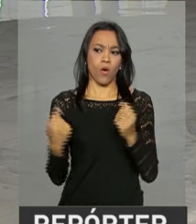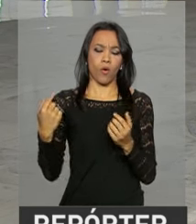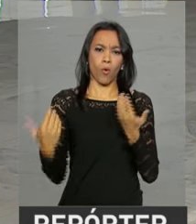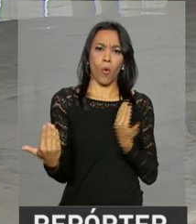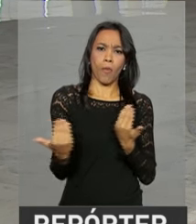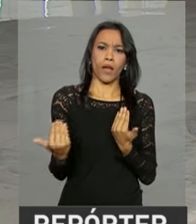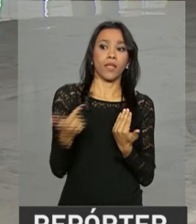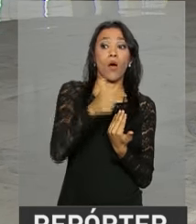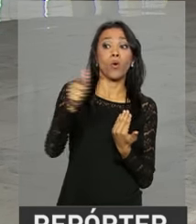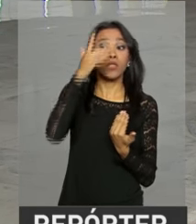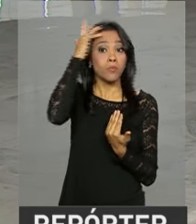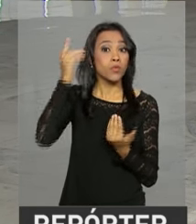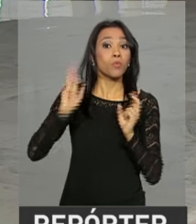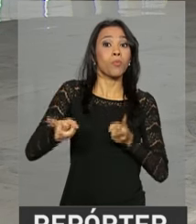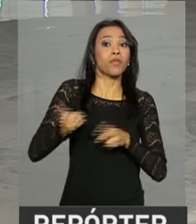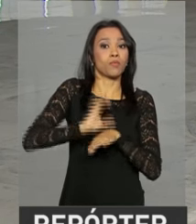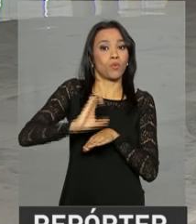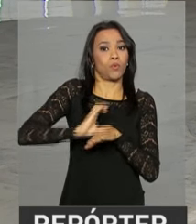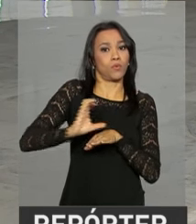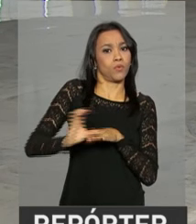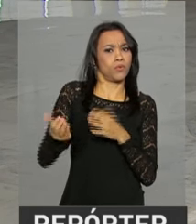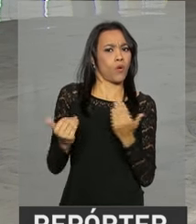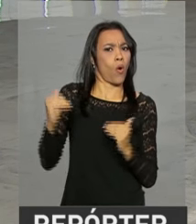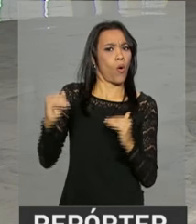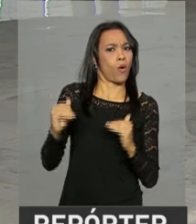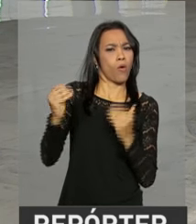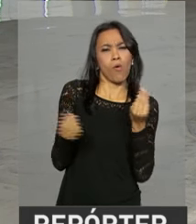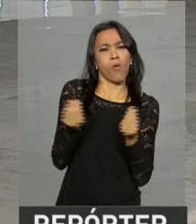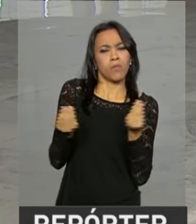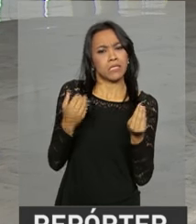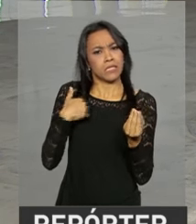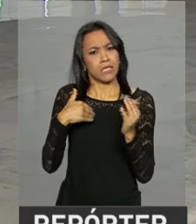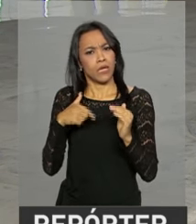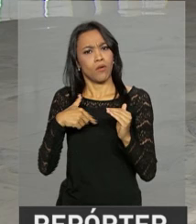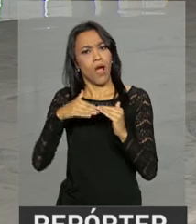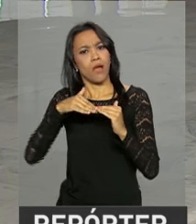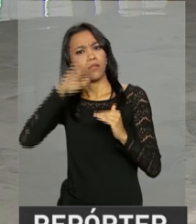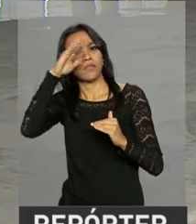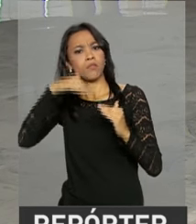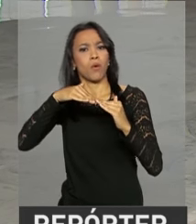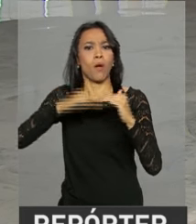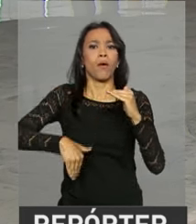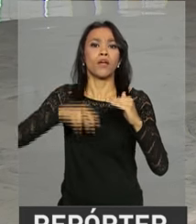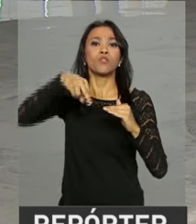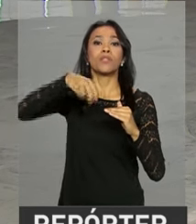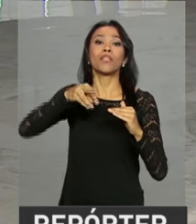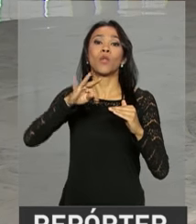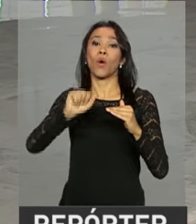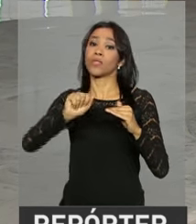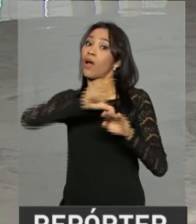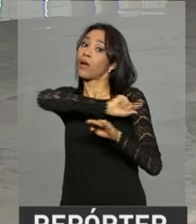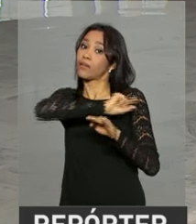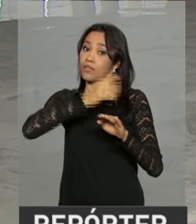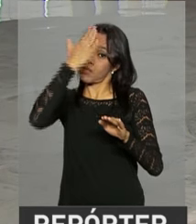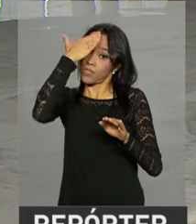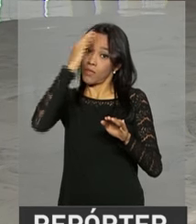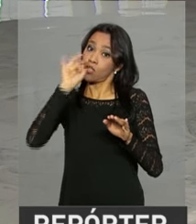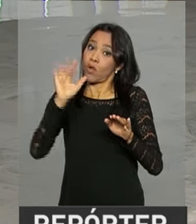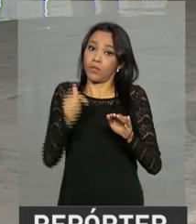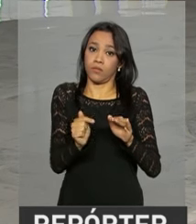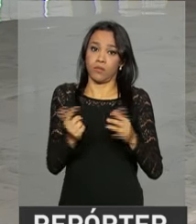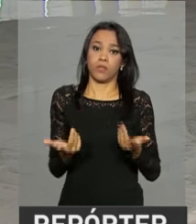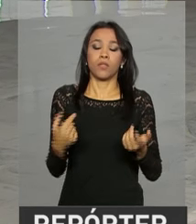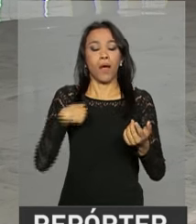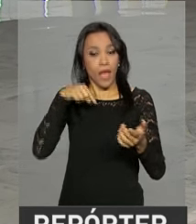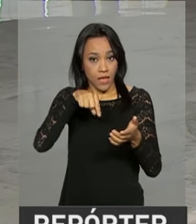que se inscreveram no mesmo curso antes eles só sabiam se eles estavam acima ou abaixo da nota de corte Leandro essa prova ela